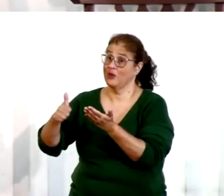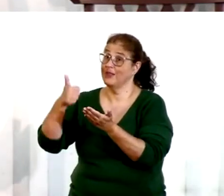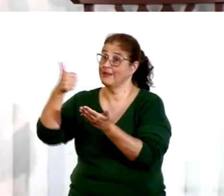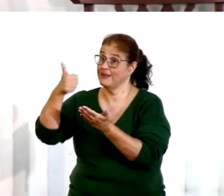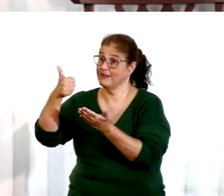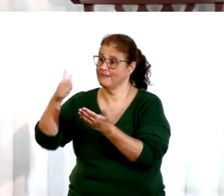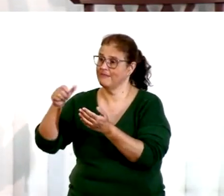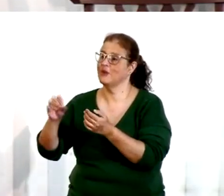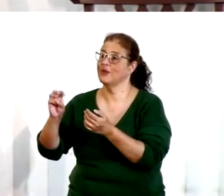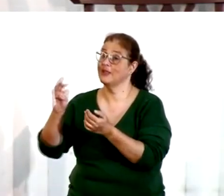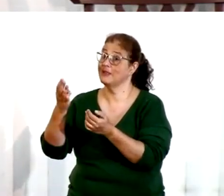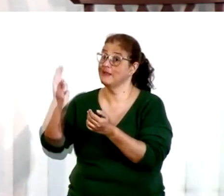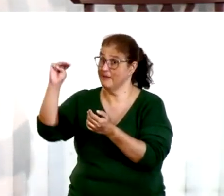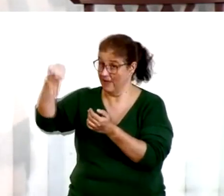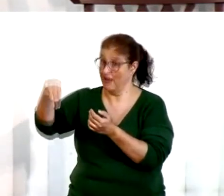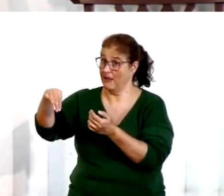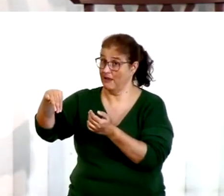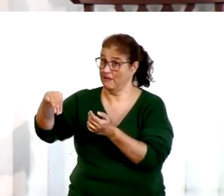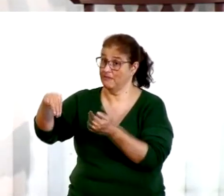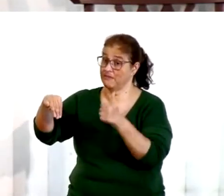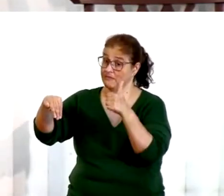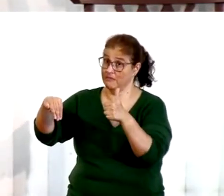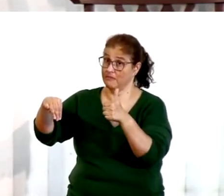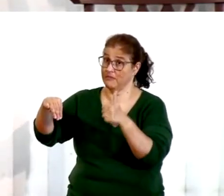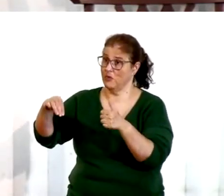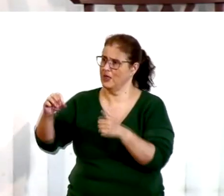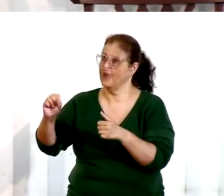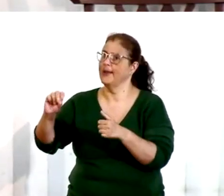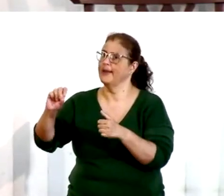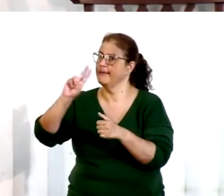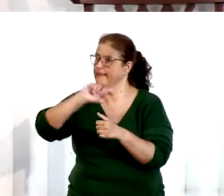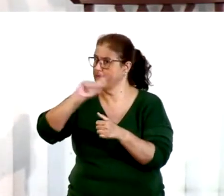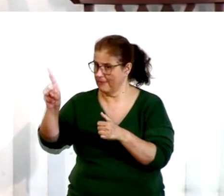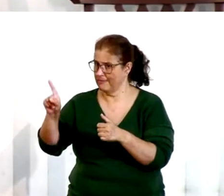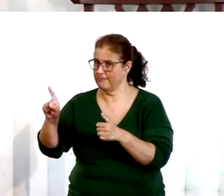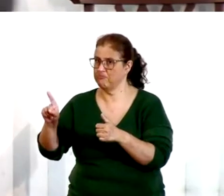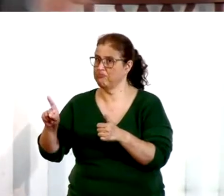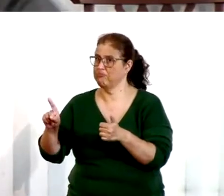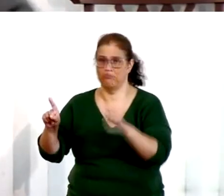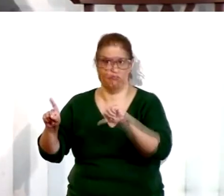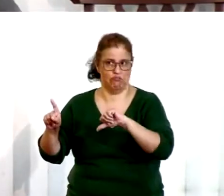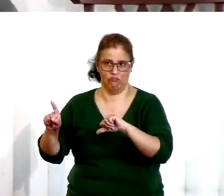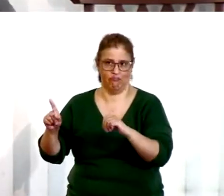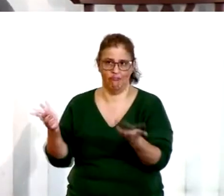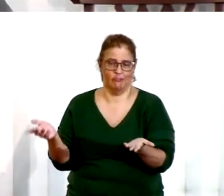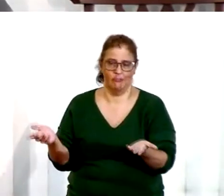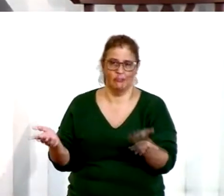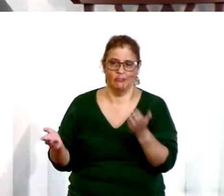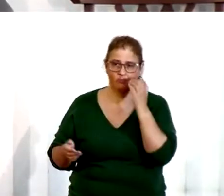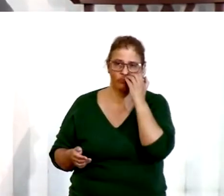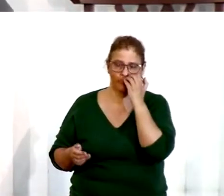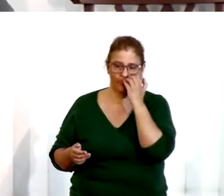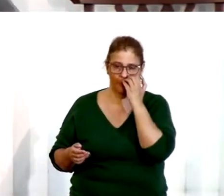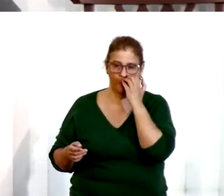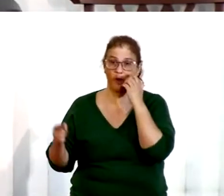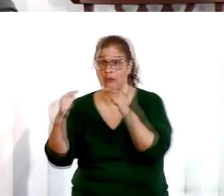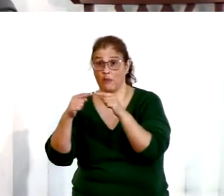é não. É por isso que a esperança está sempre diante dos momentos mais difíceis da